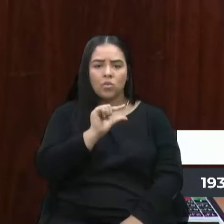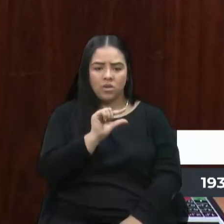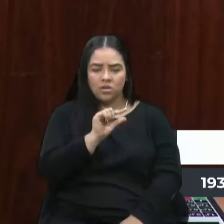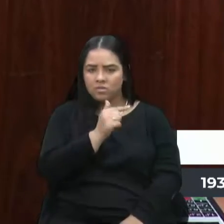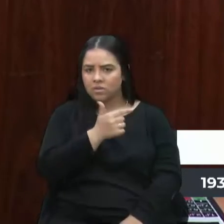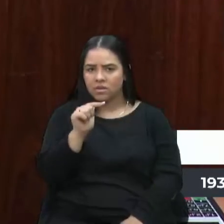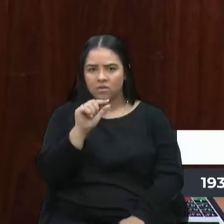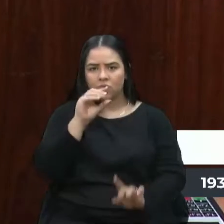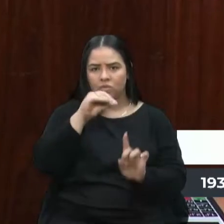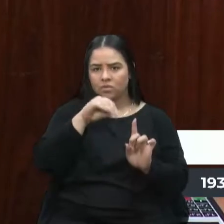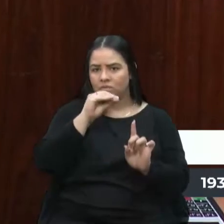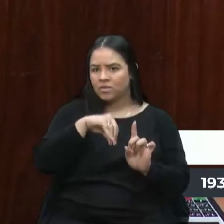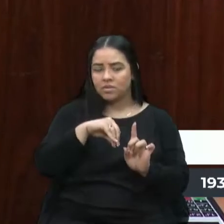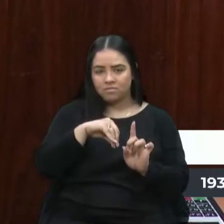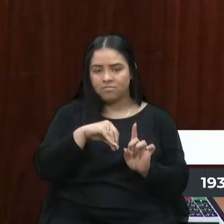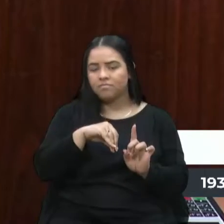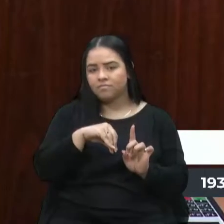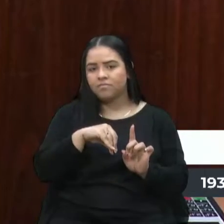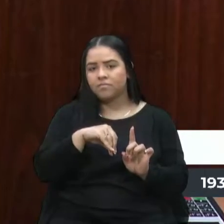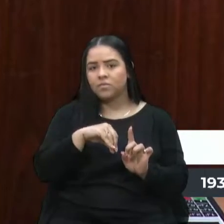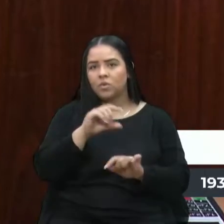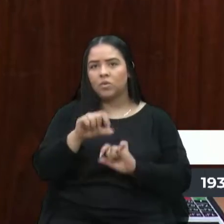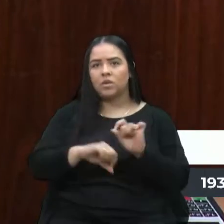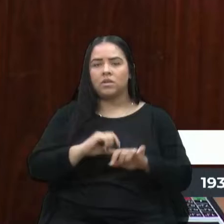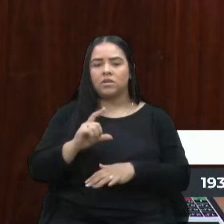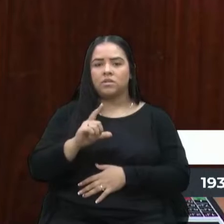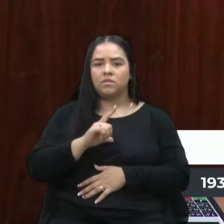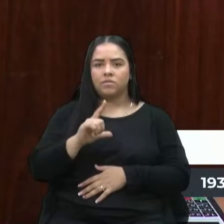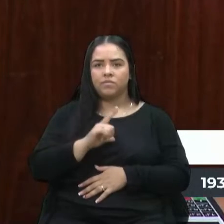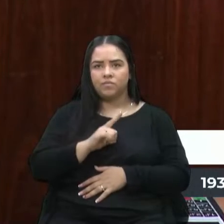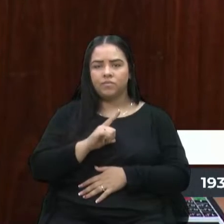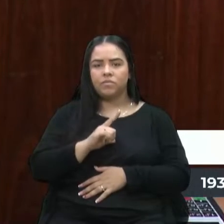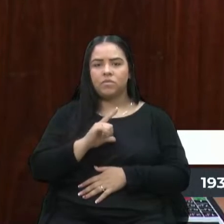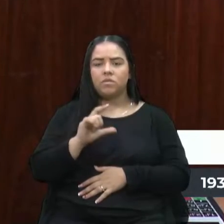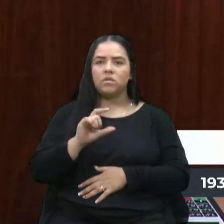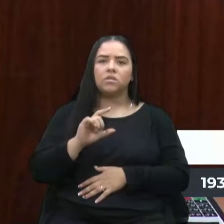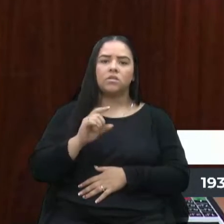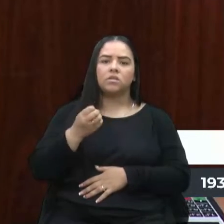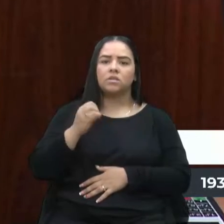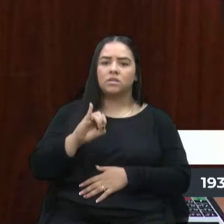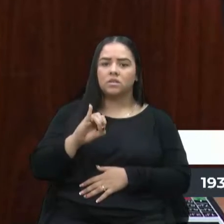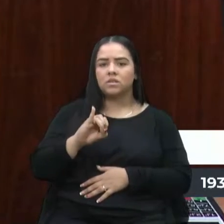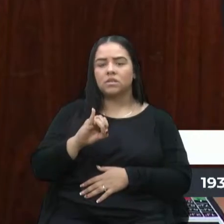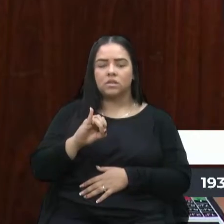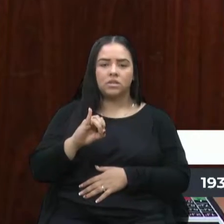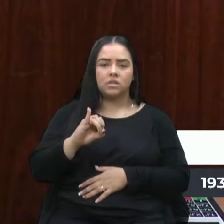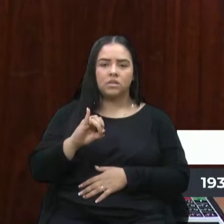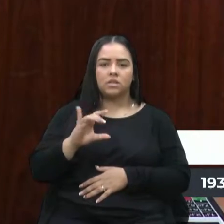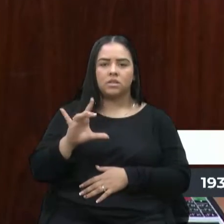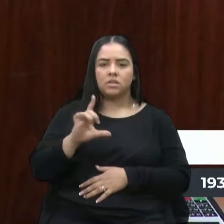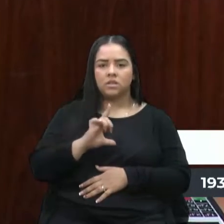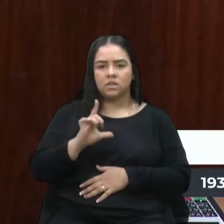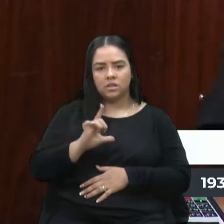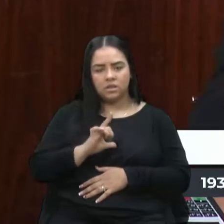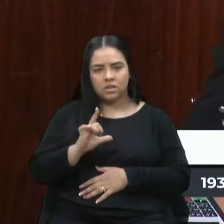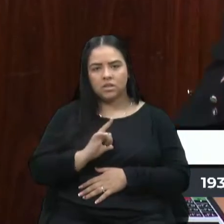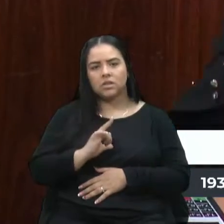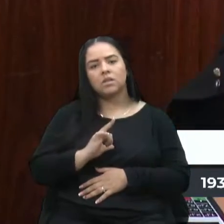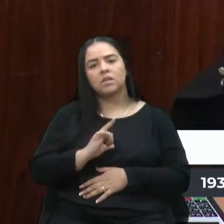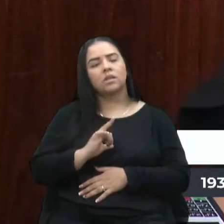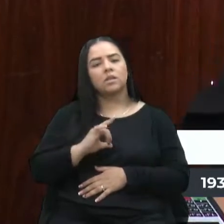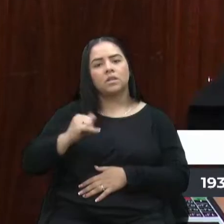estão da condição de vulnerabilidade o critério de vulnerabilidade é se tu tá com a tua idade